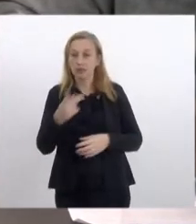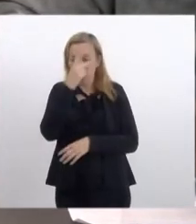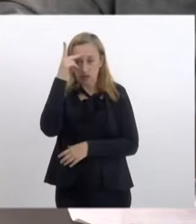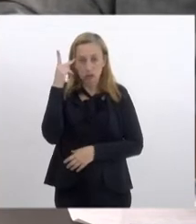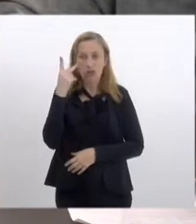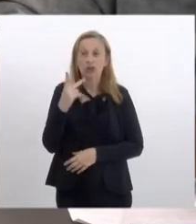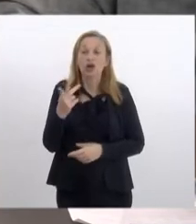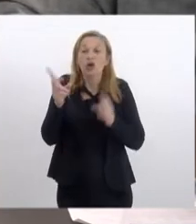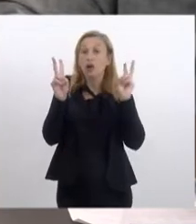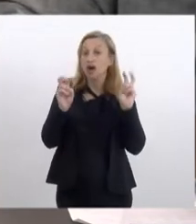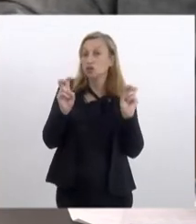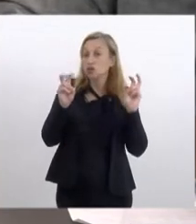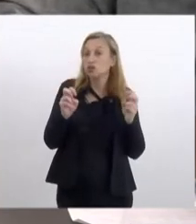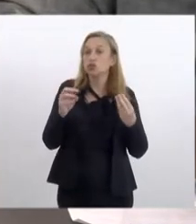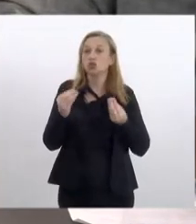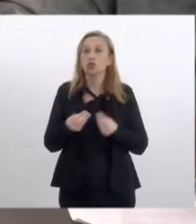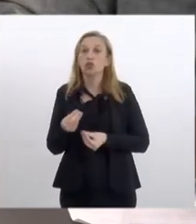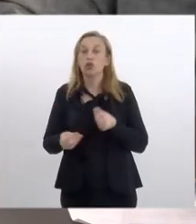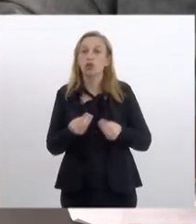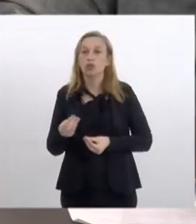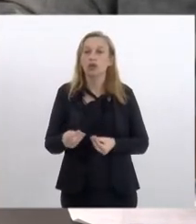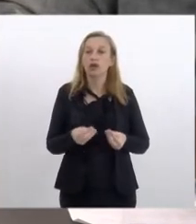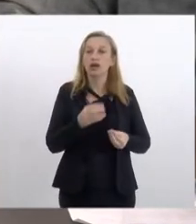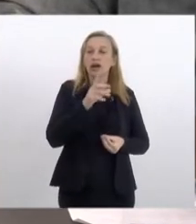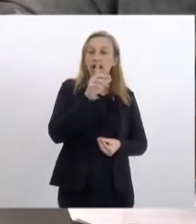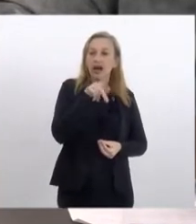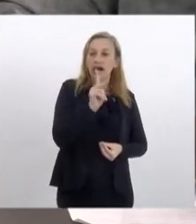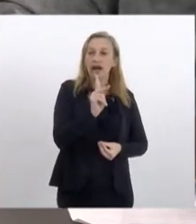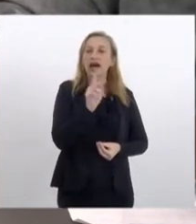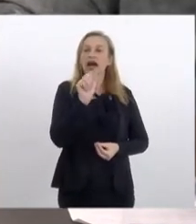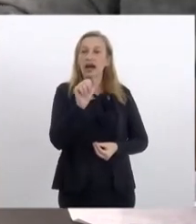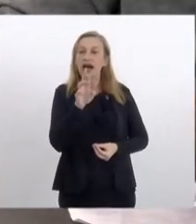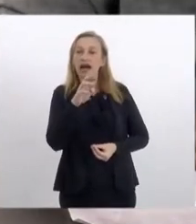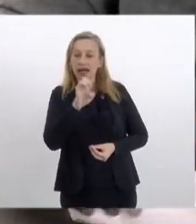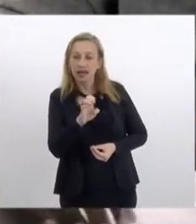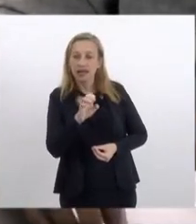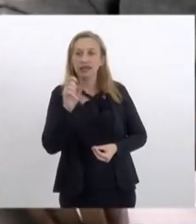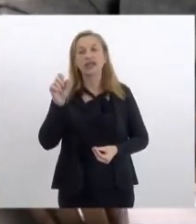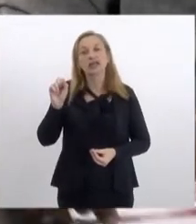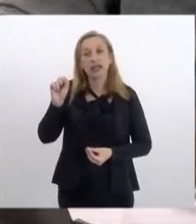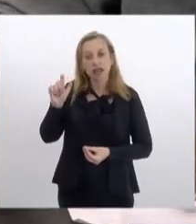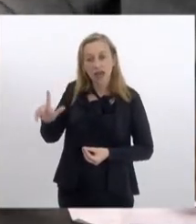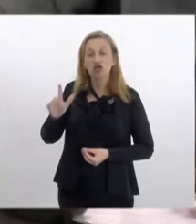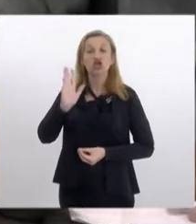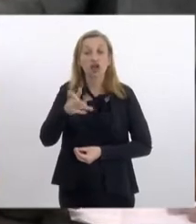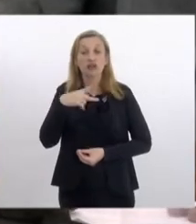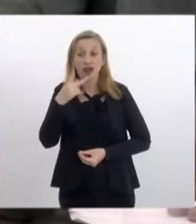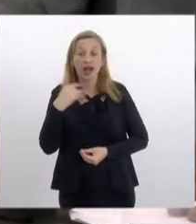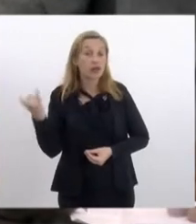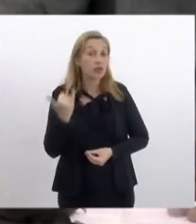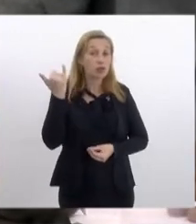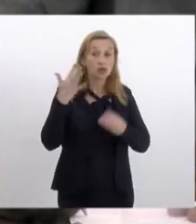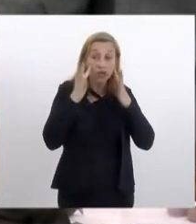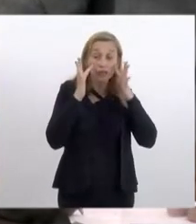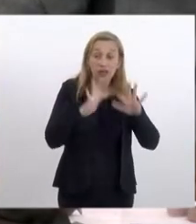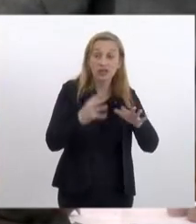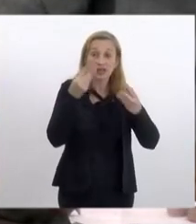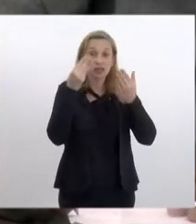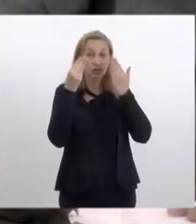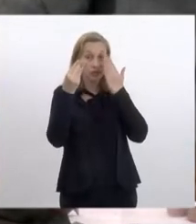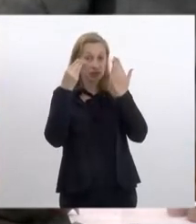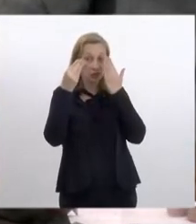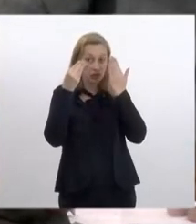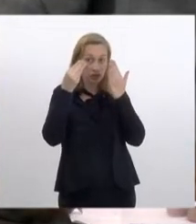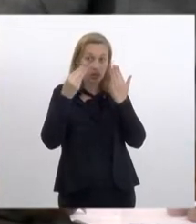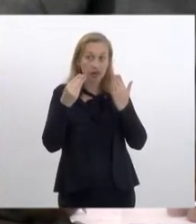são questões como, né, Karen, Daniel, todos já colocaram, a importância da atenção psicossocial na